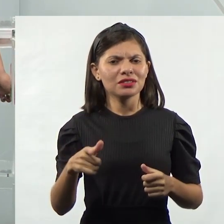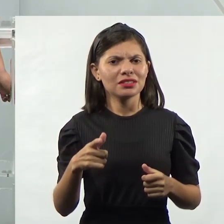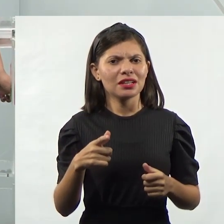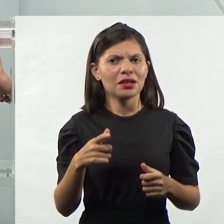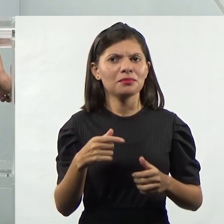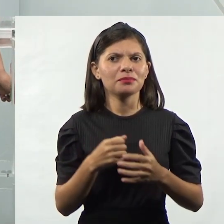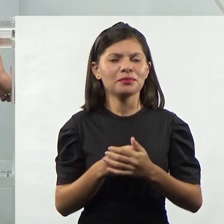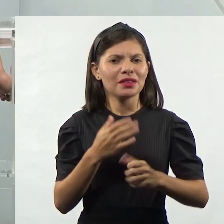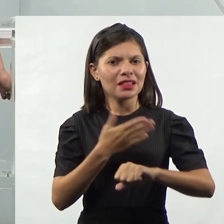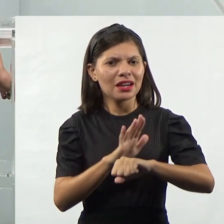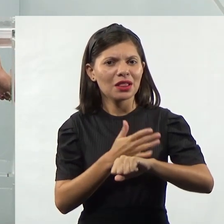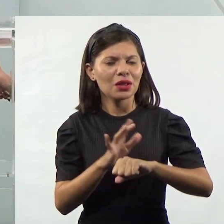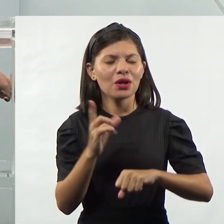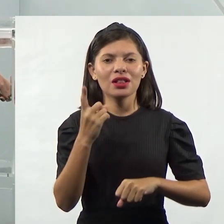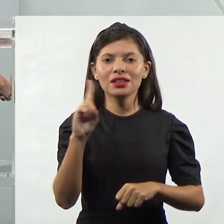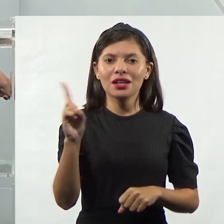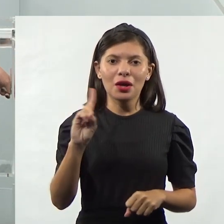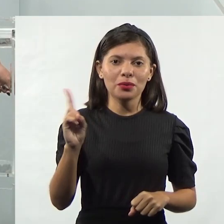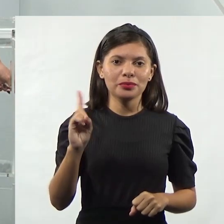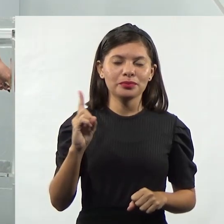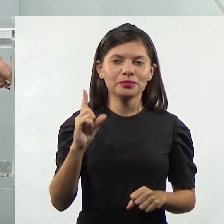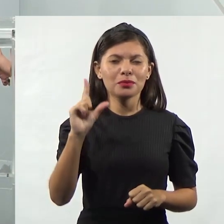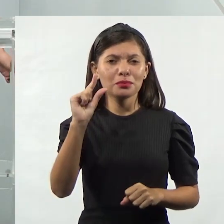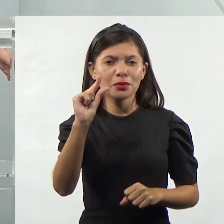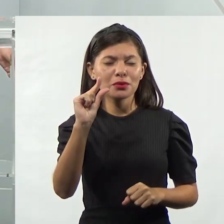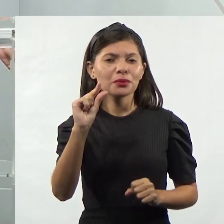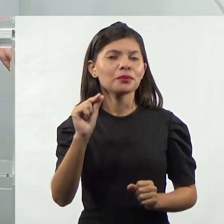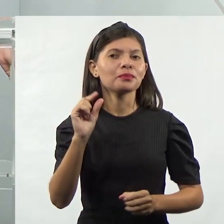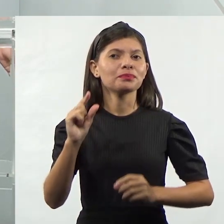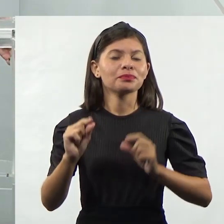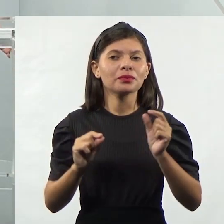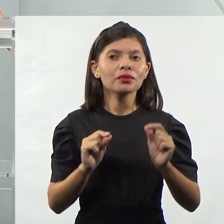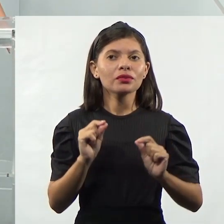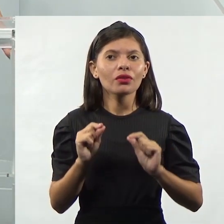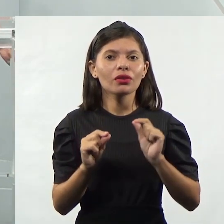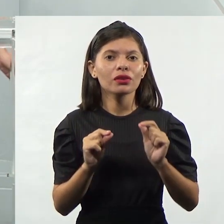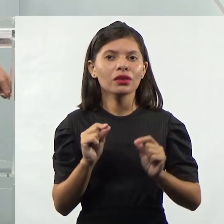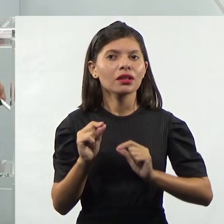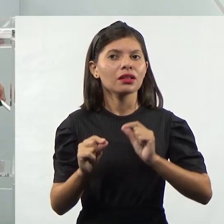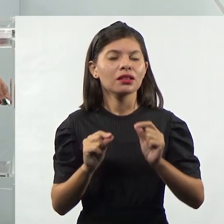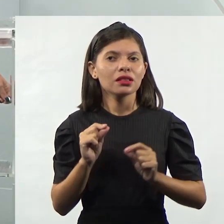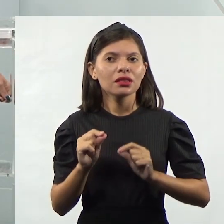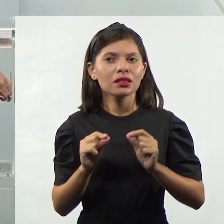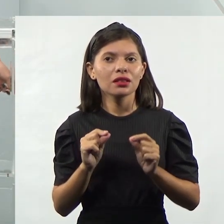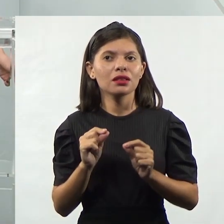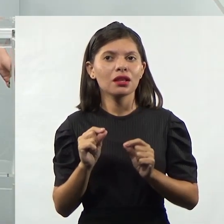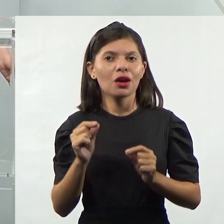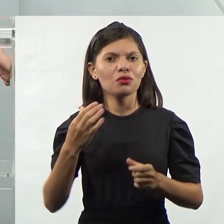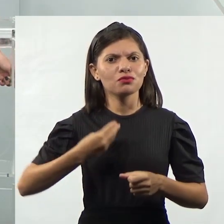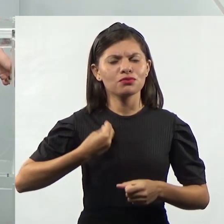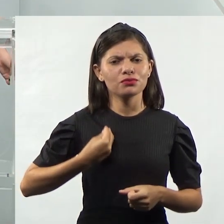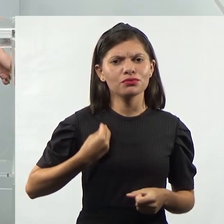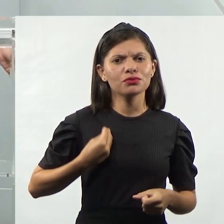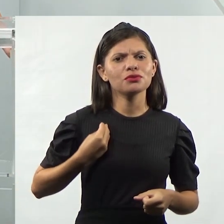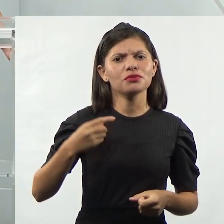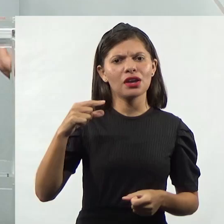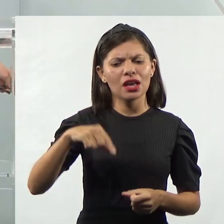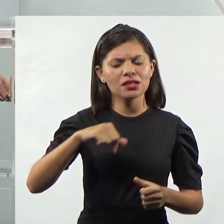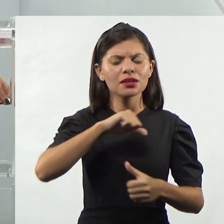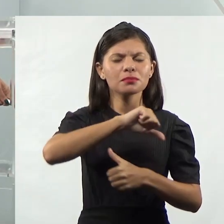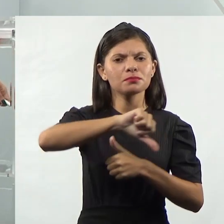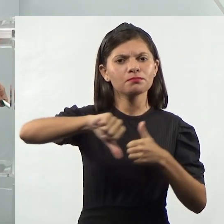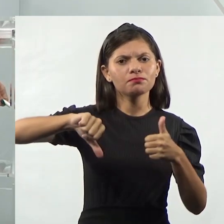gente se preparou? Nem tanto. Então a gente está na iminência aí de realmente